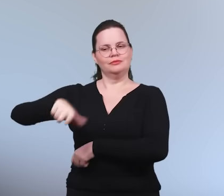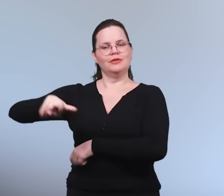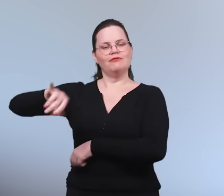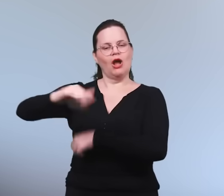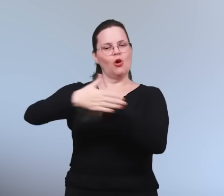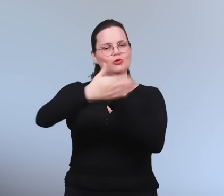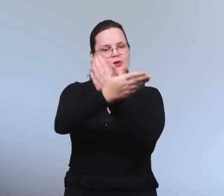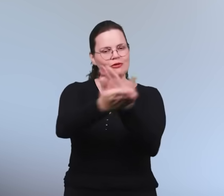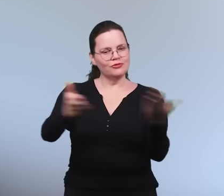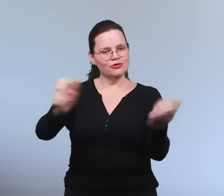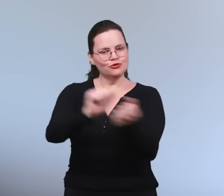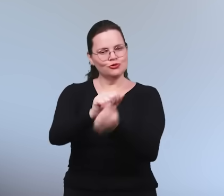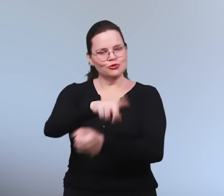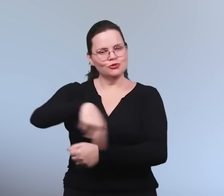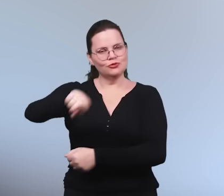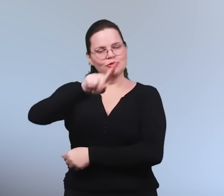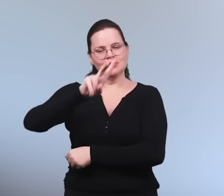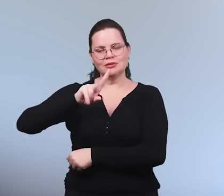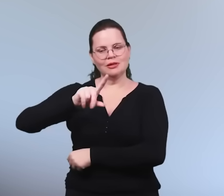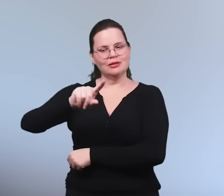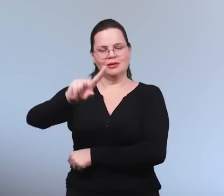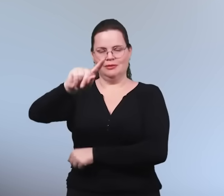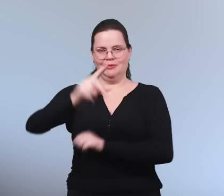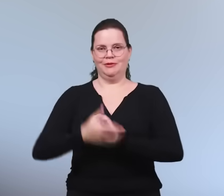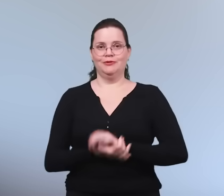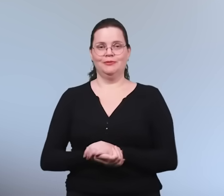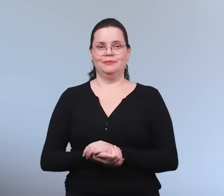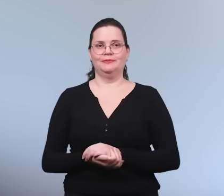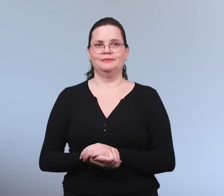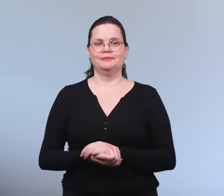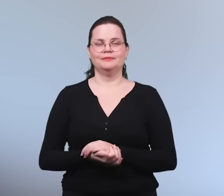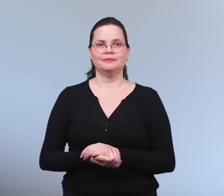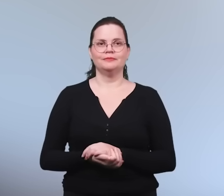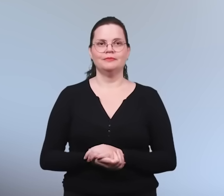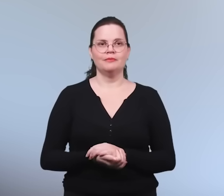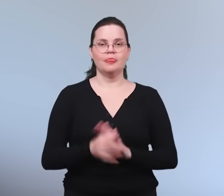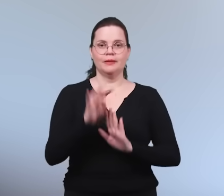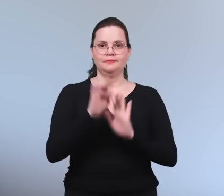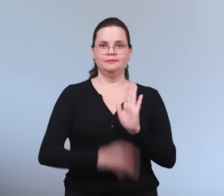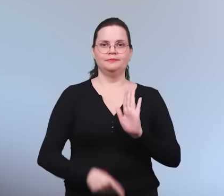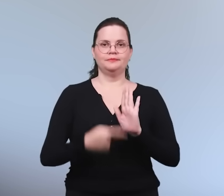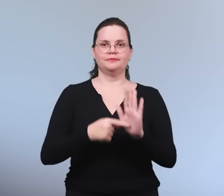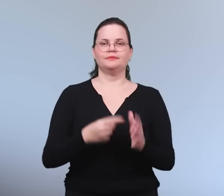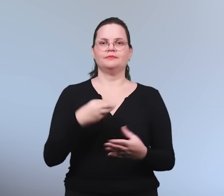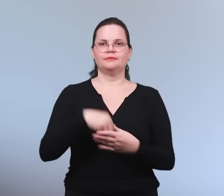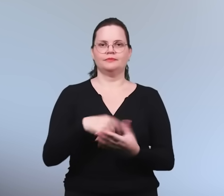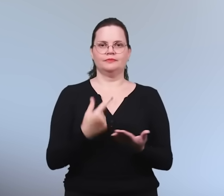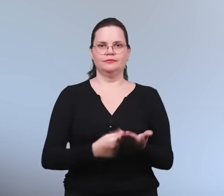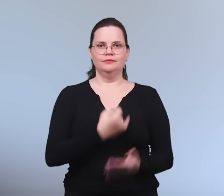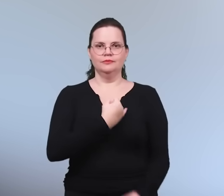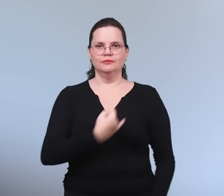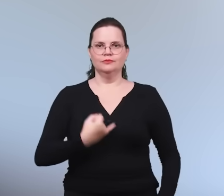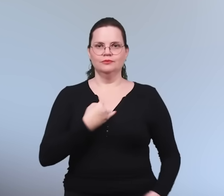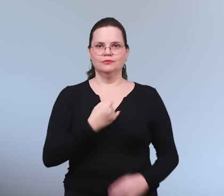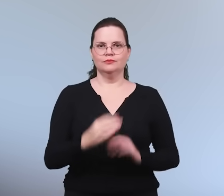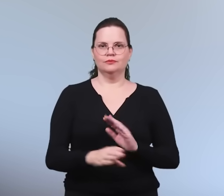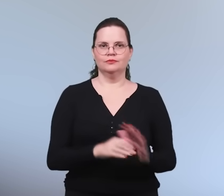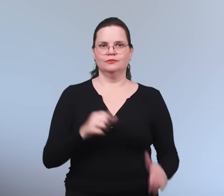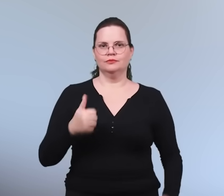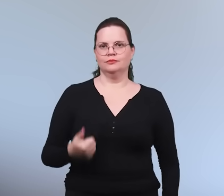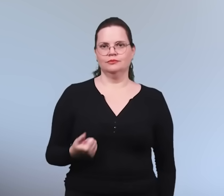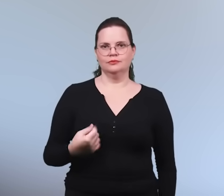fique convosco para sempre." Esta palavra está lá no Evangelho de João, no capítulo 14, no